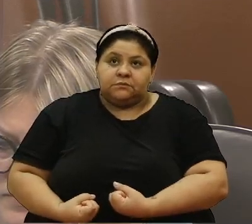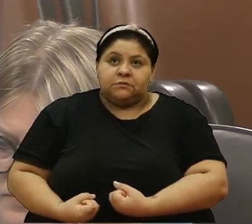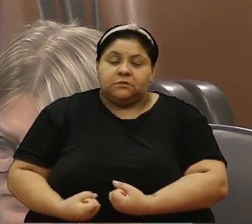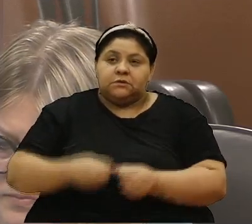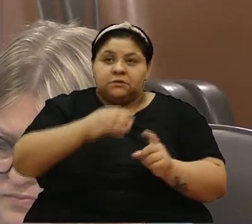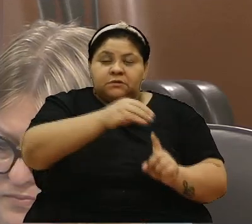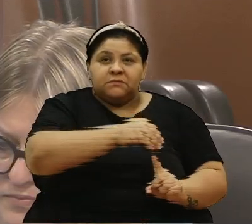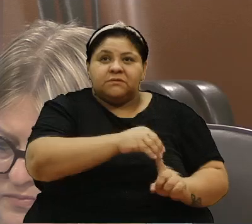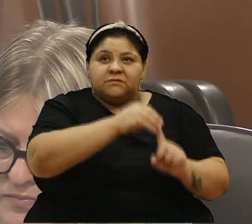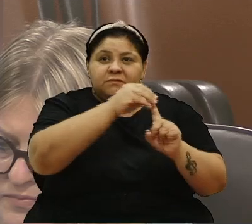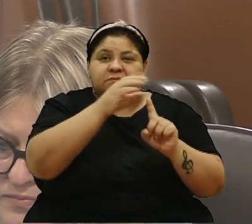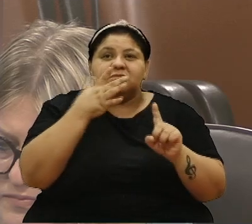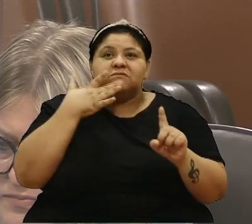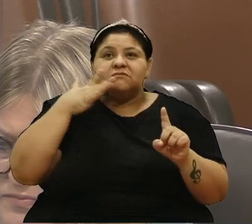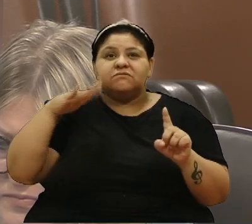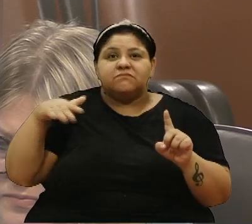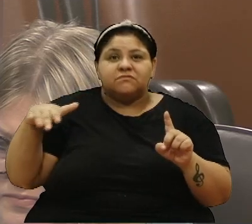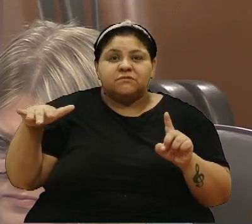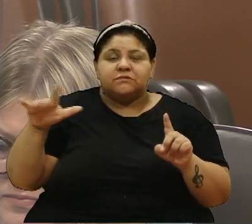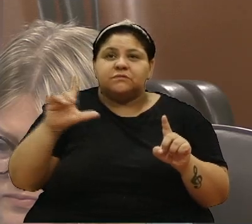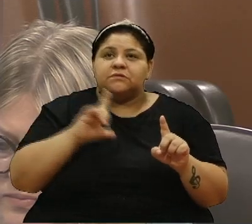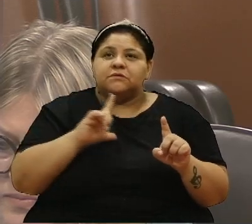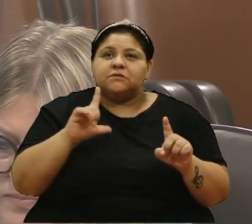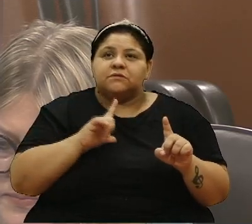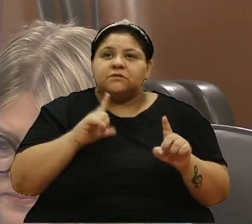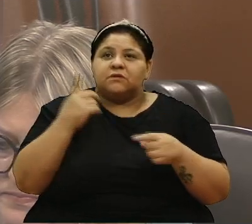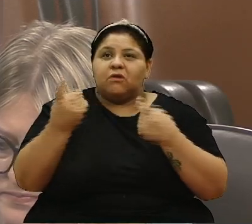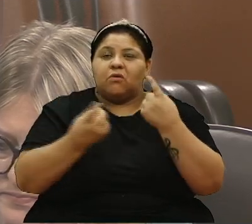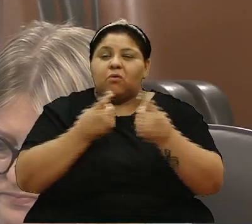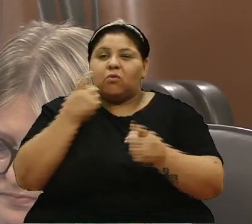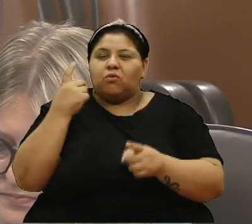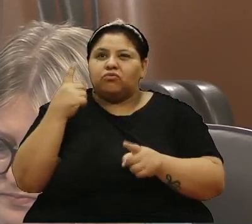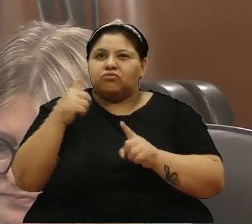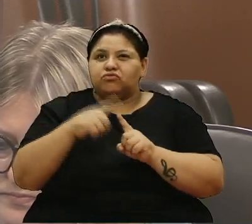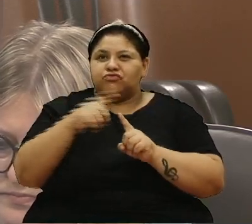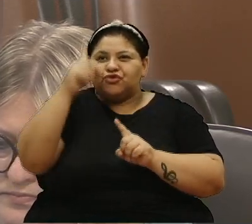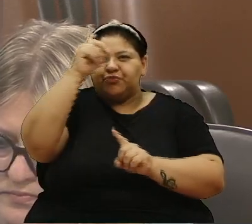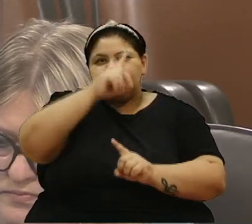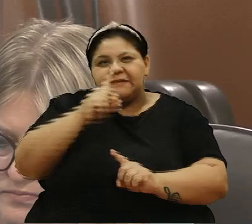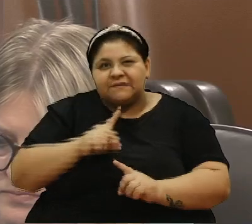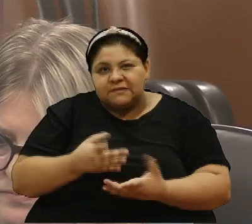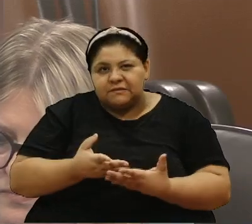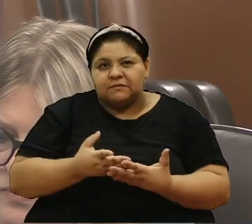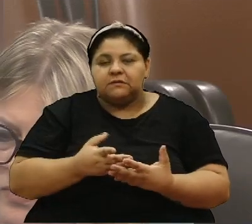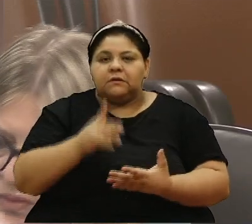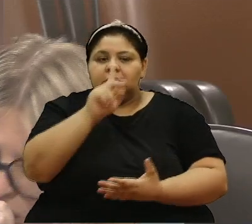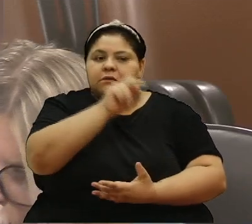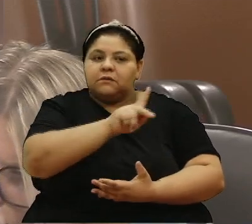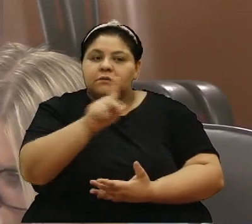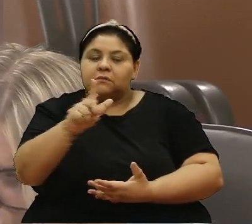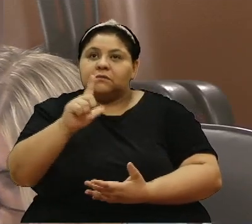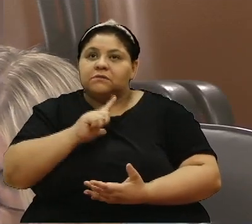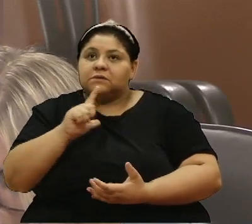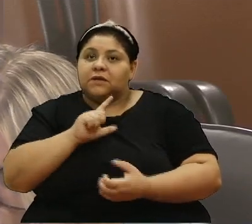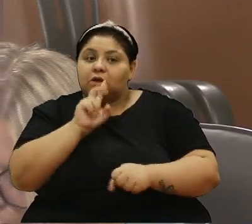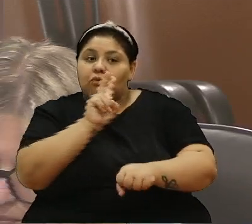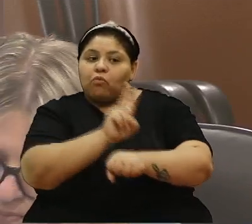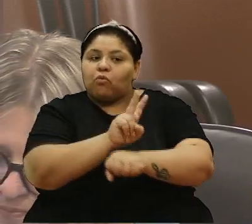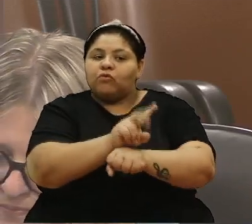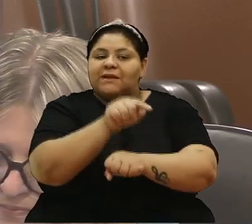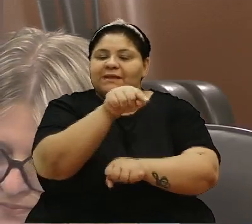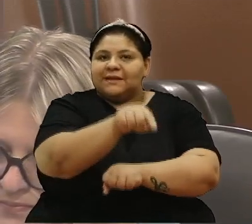principalmente crianças que têm algum tipo de deficiência e que a professora tem que cuidar